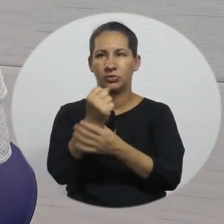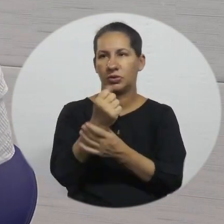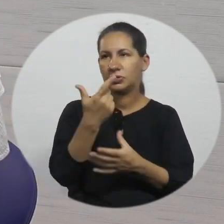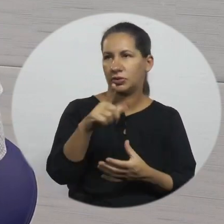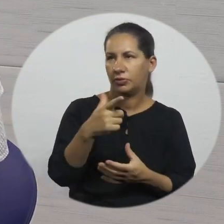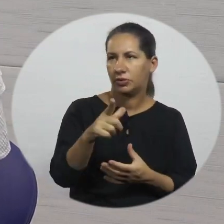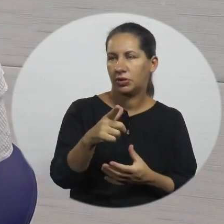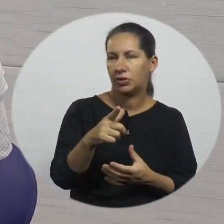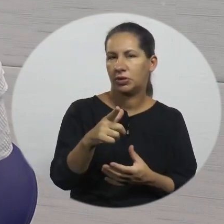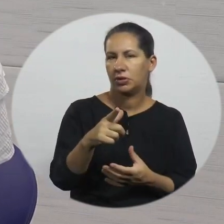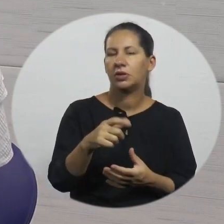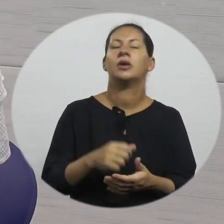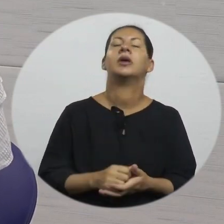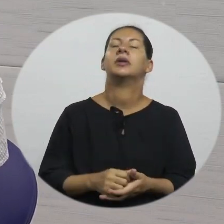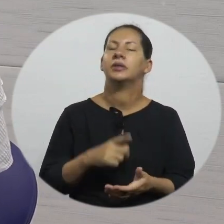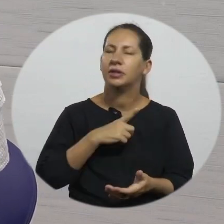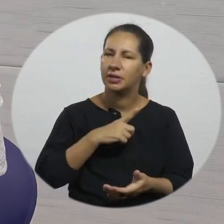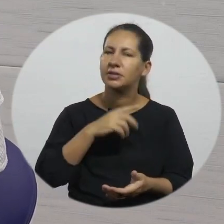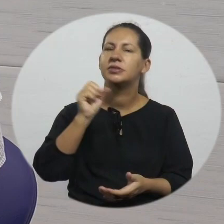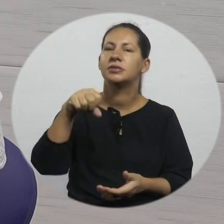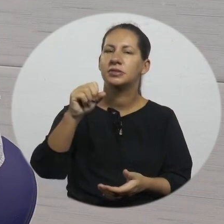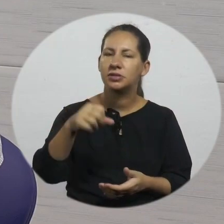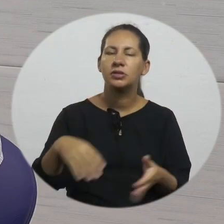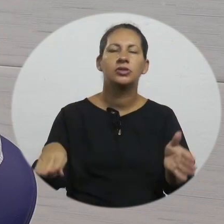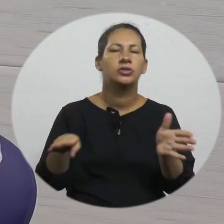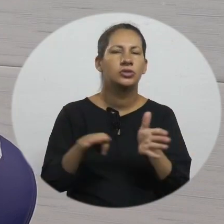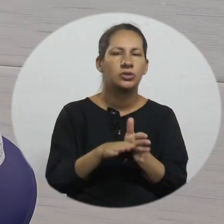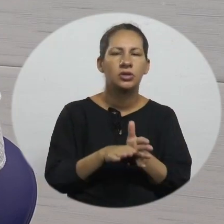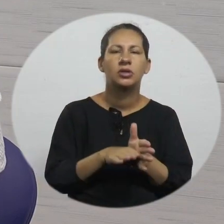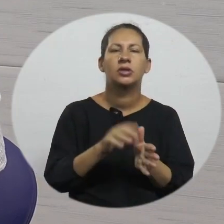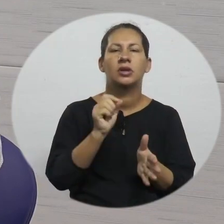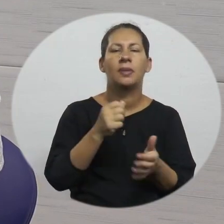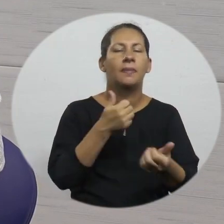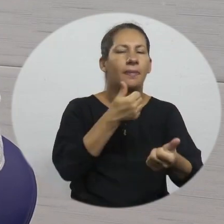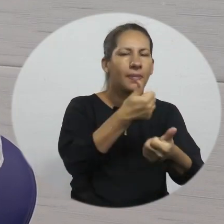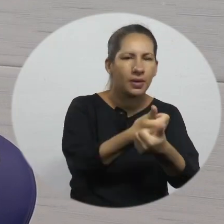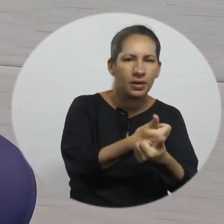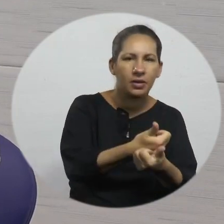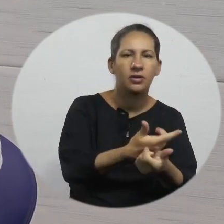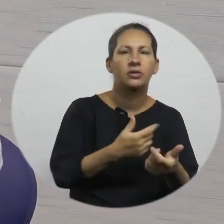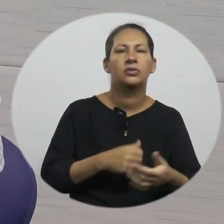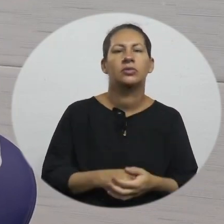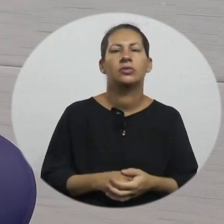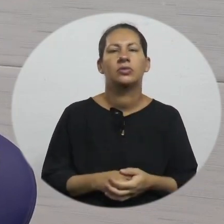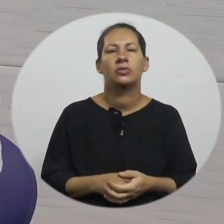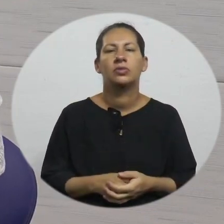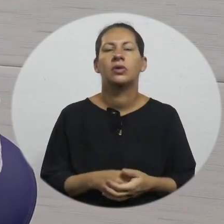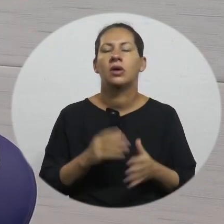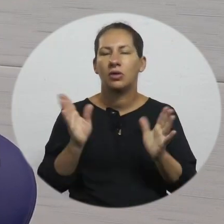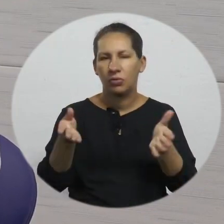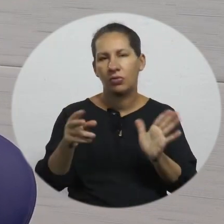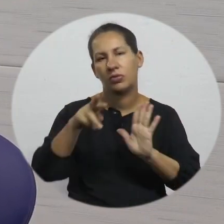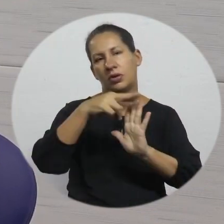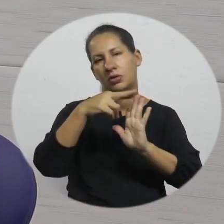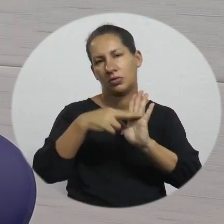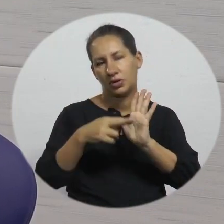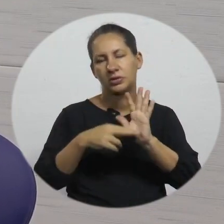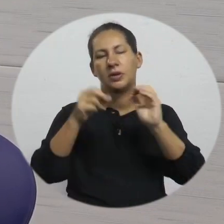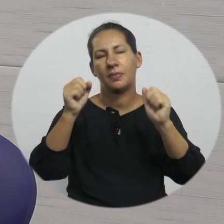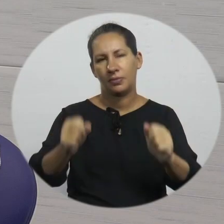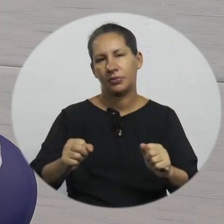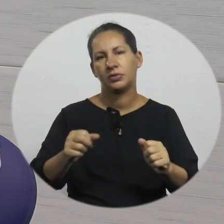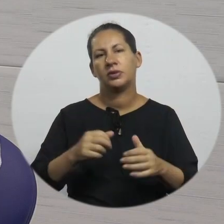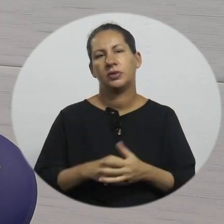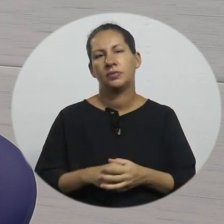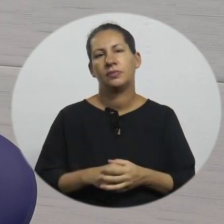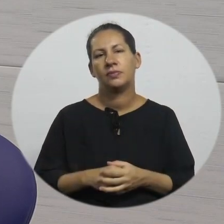garantia de que será atendido. Então, a gente chega mais perto dele dizendo, procure, agora é a hora de você regularizar a sua